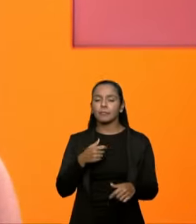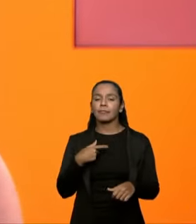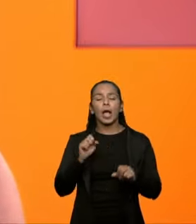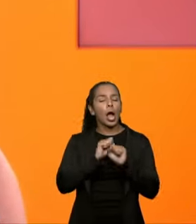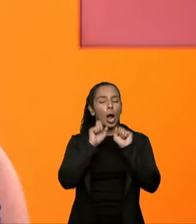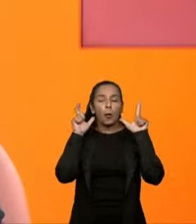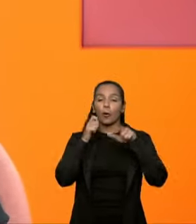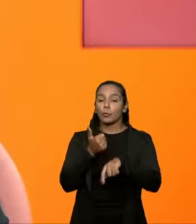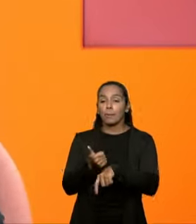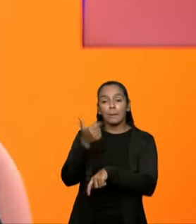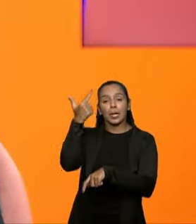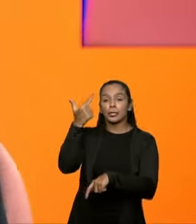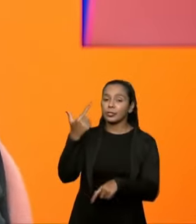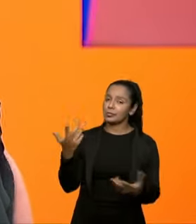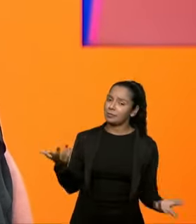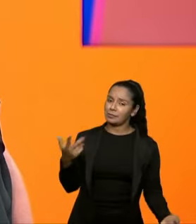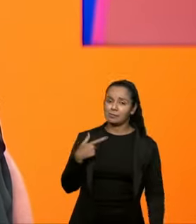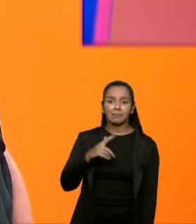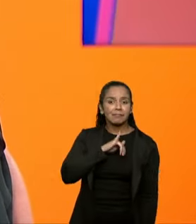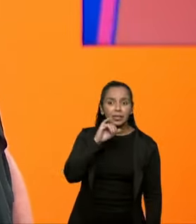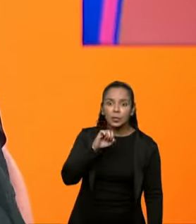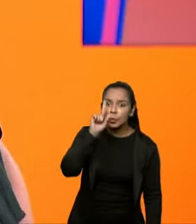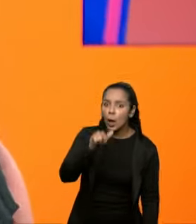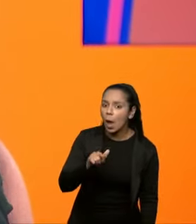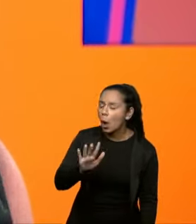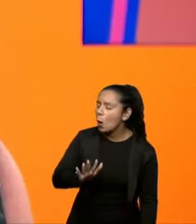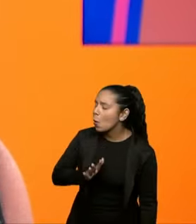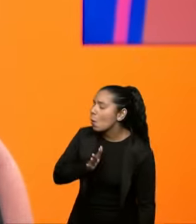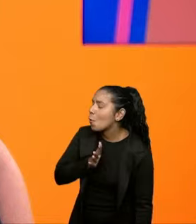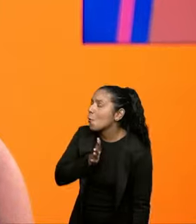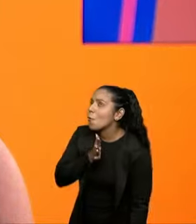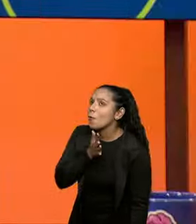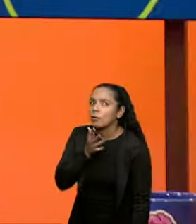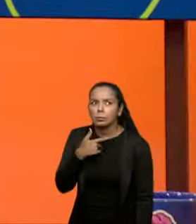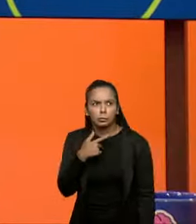meio-dia. Gente, isso é péssimo. Jura?